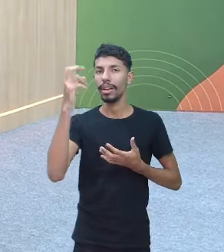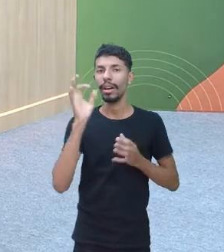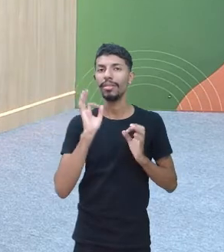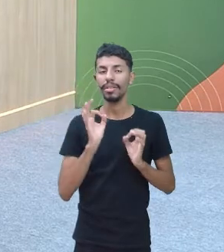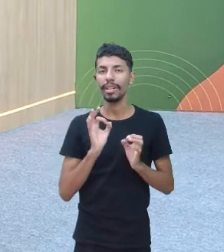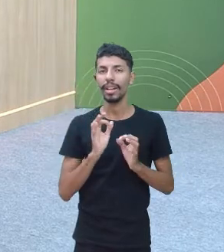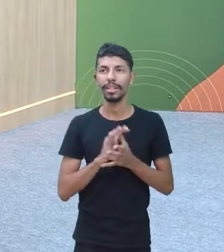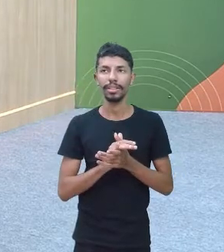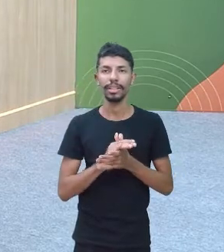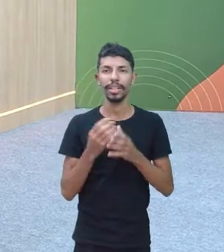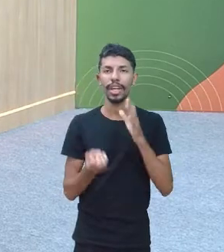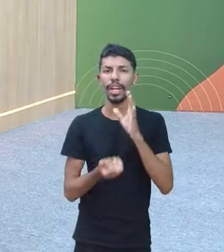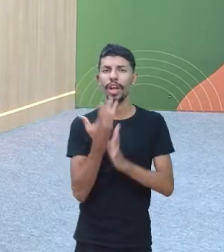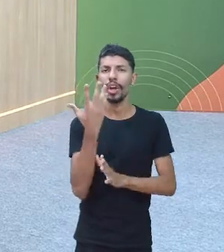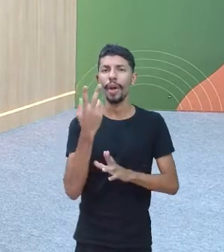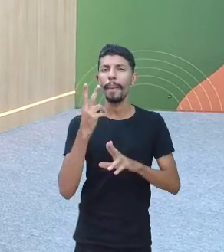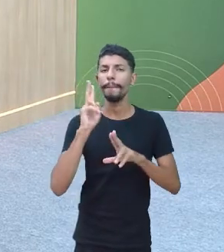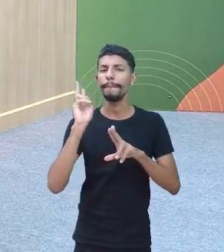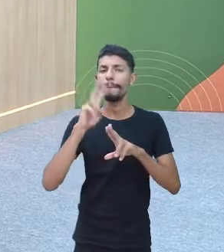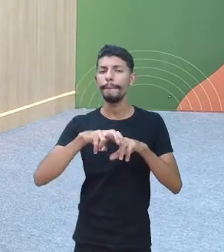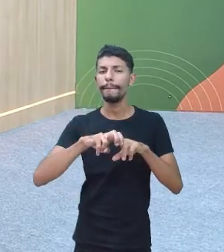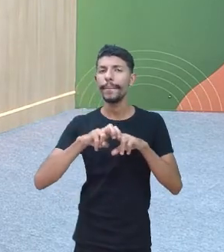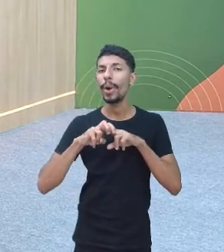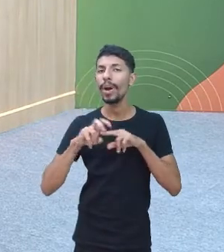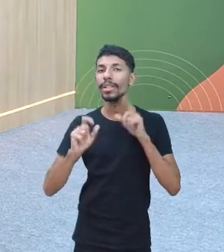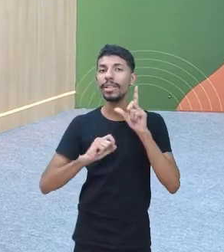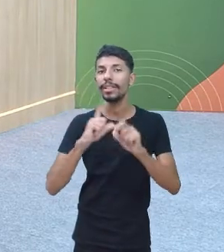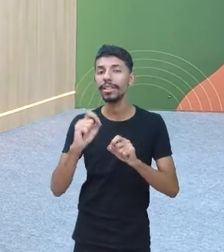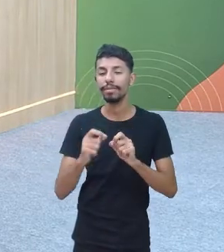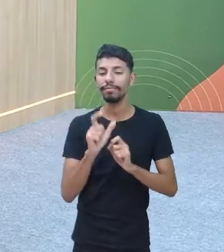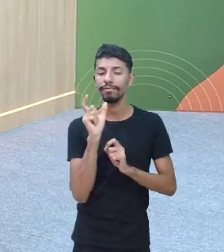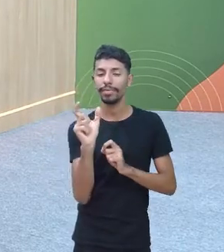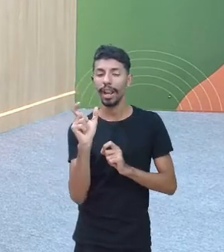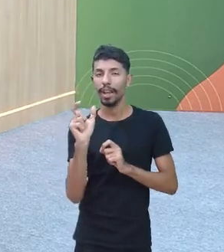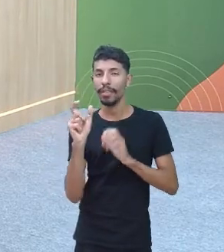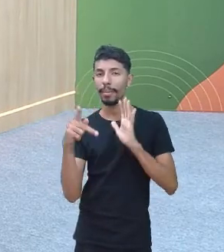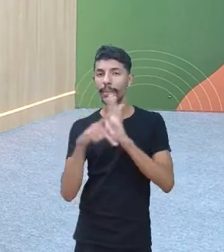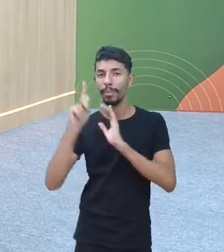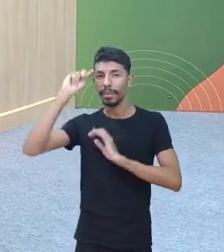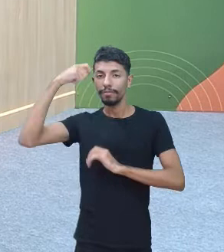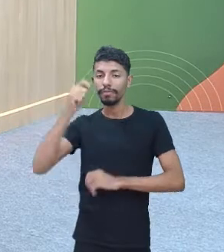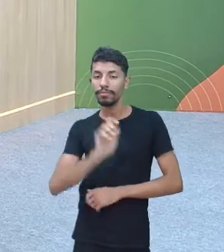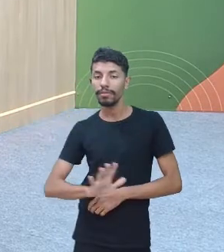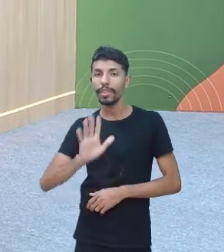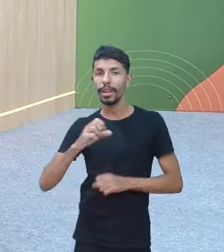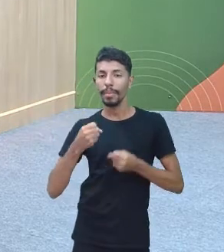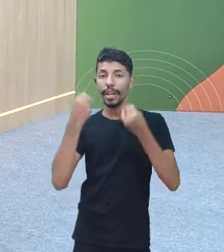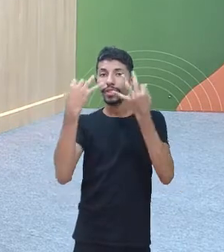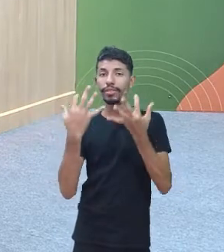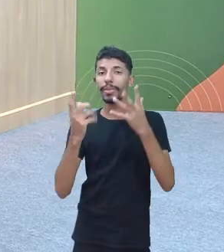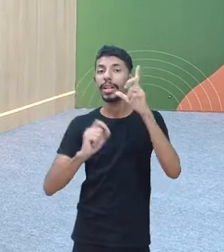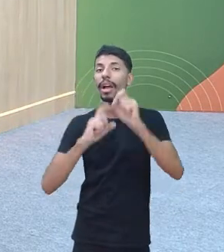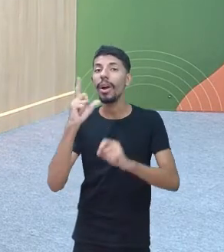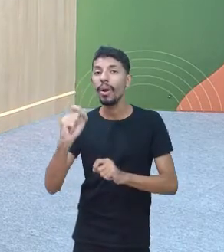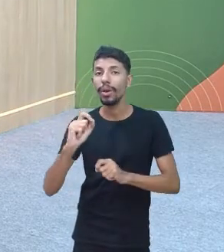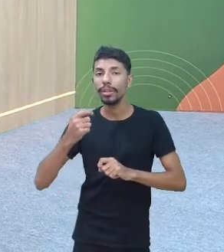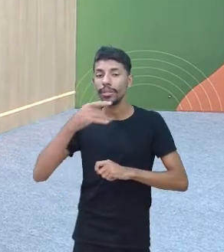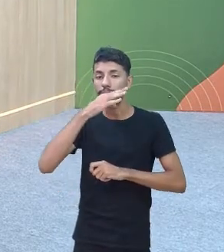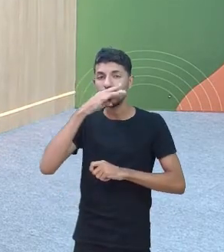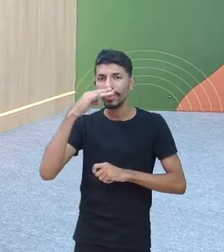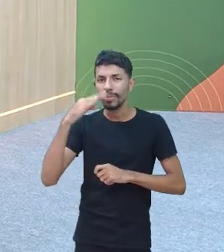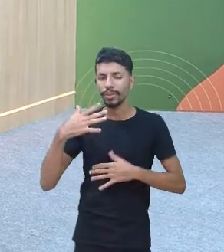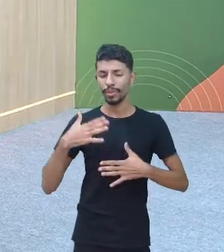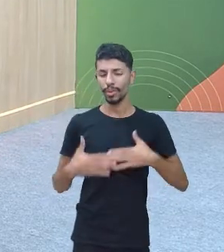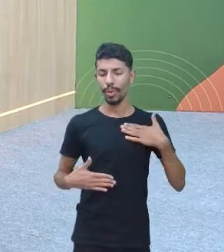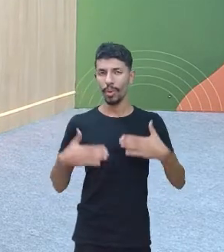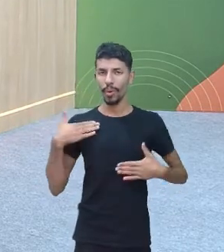que aí ela surge de uma palavra africana para designar o odor corporal, né? Então aí isso é